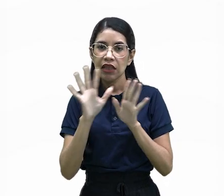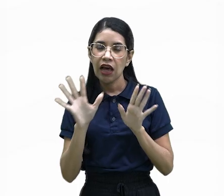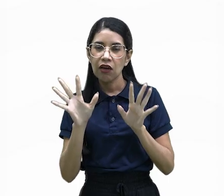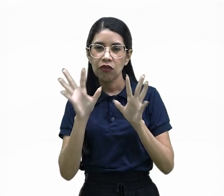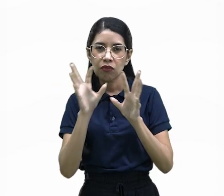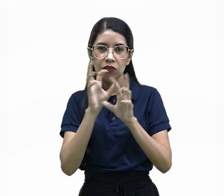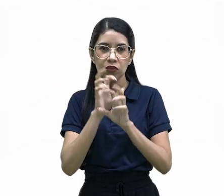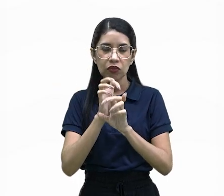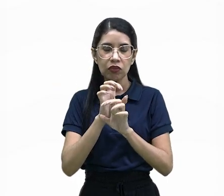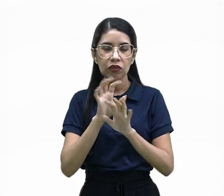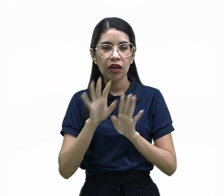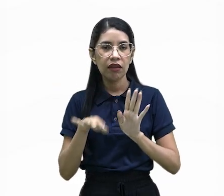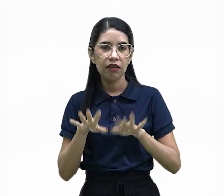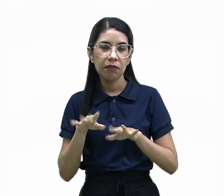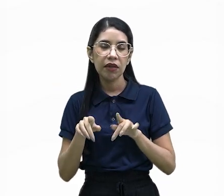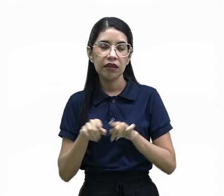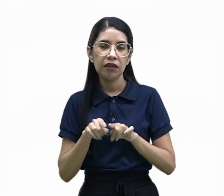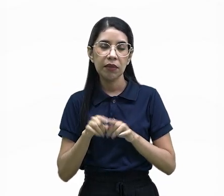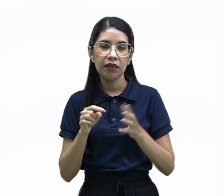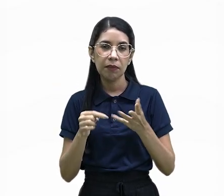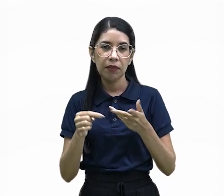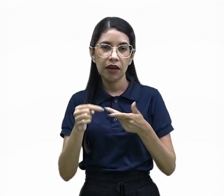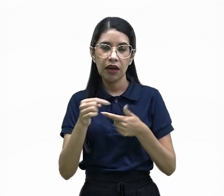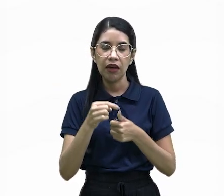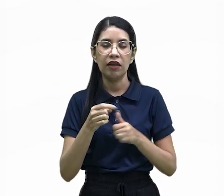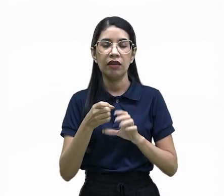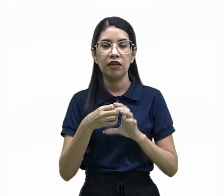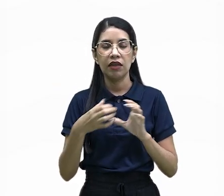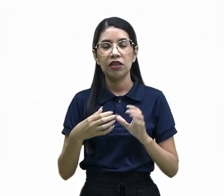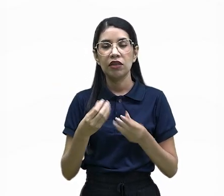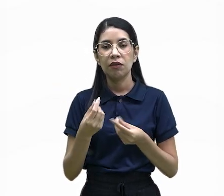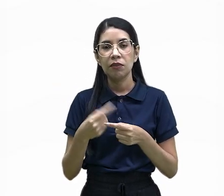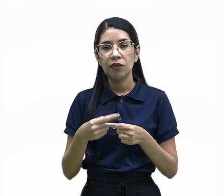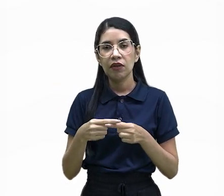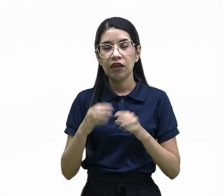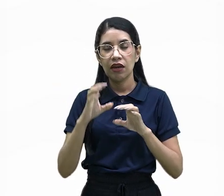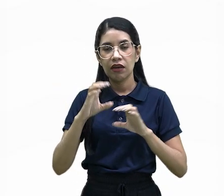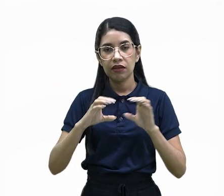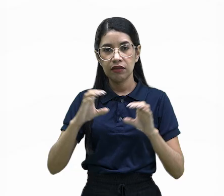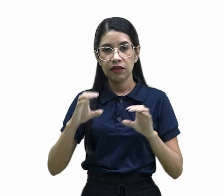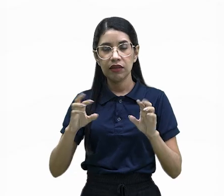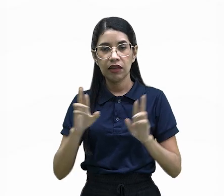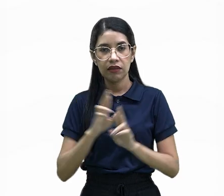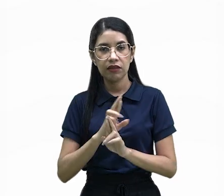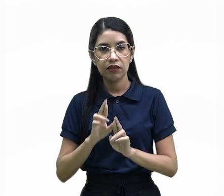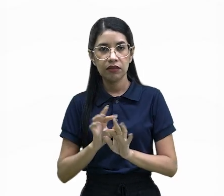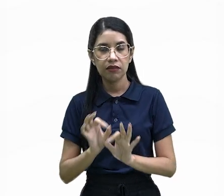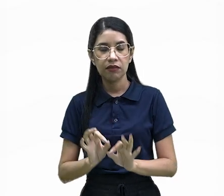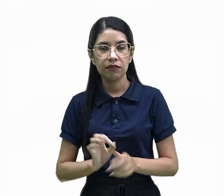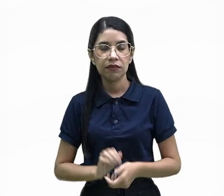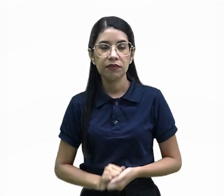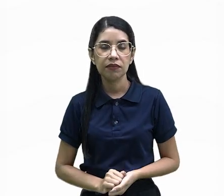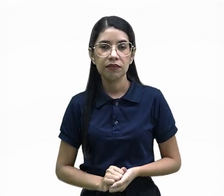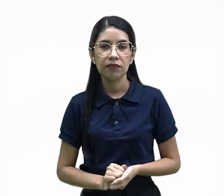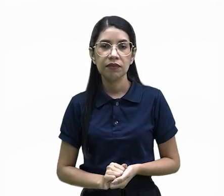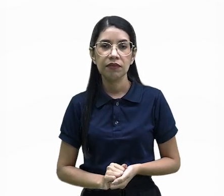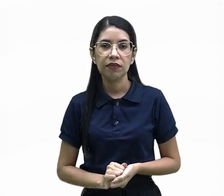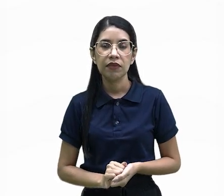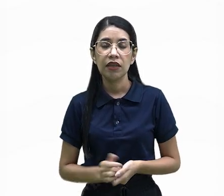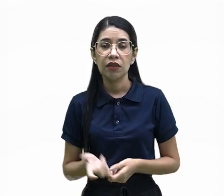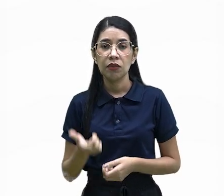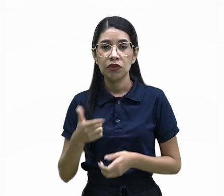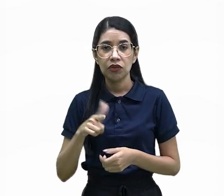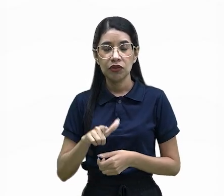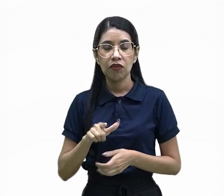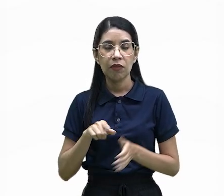ser mais opaco. Essas características se devem justamente à cadeia carbônica, né? Então, voltando à